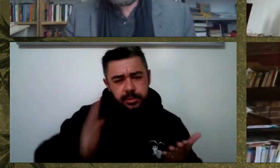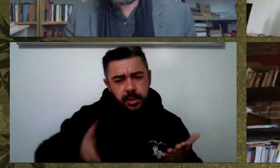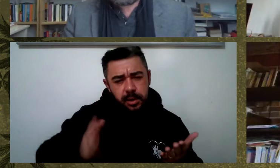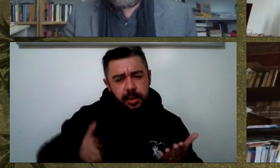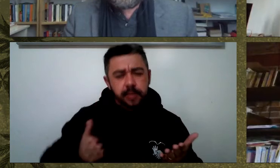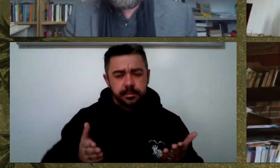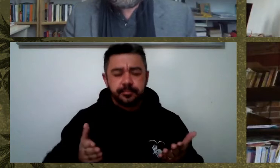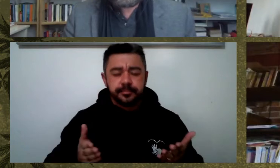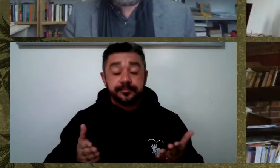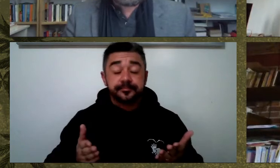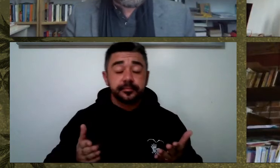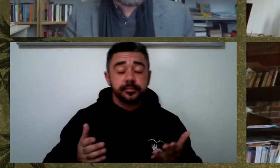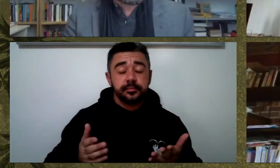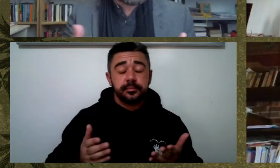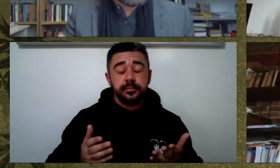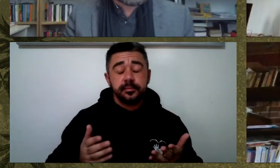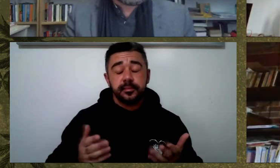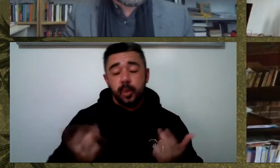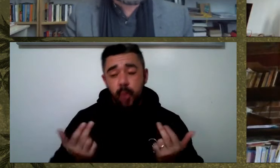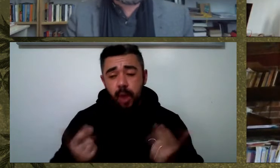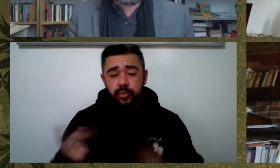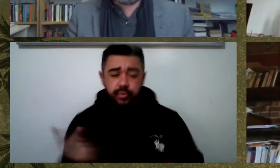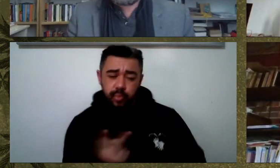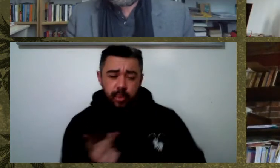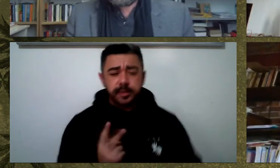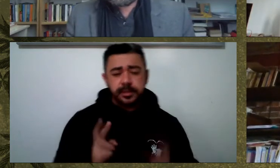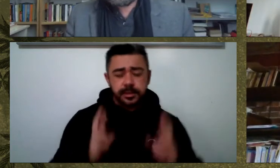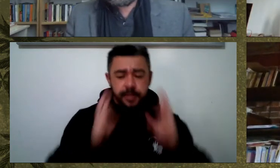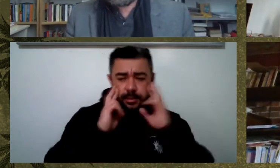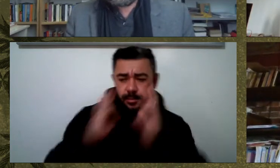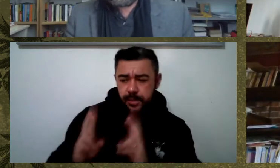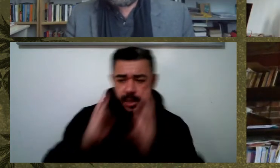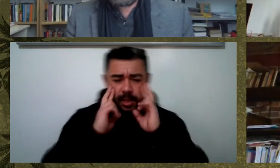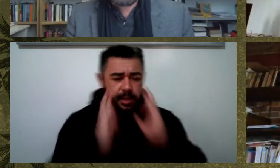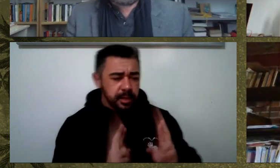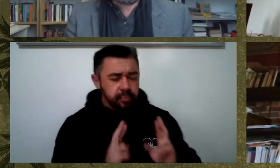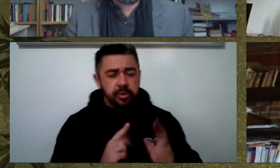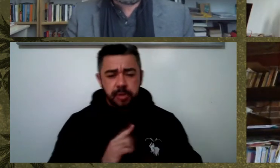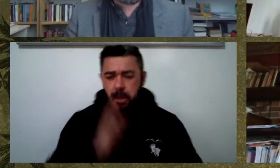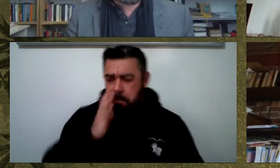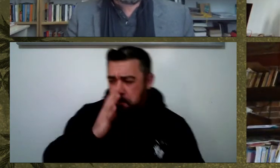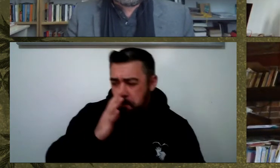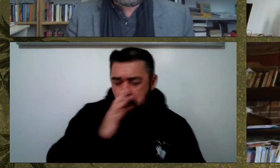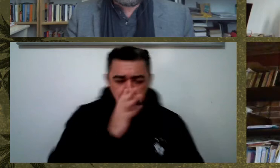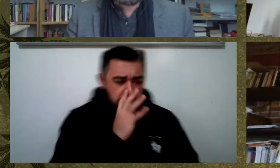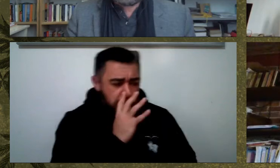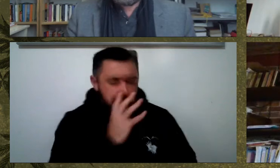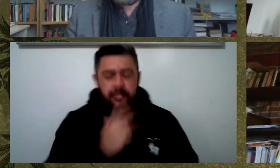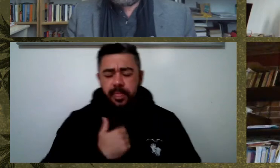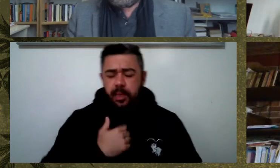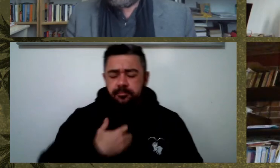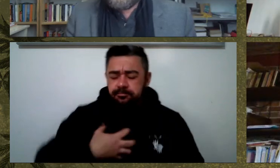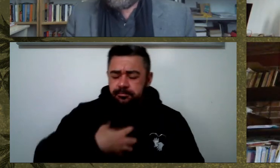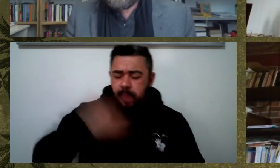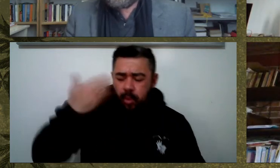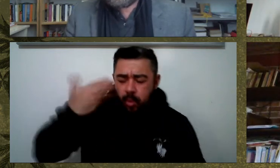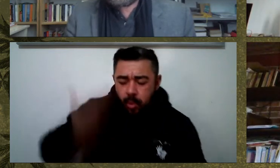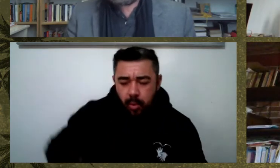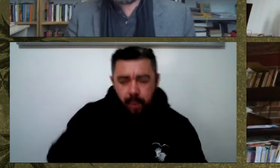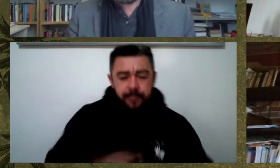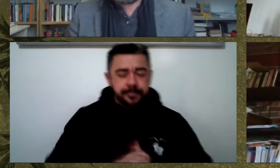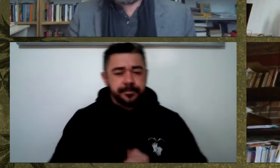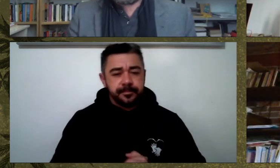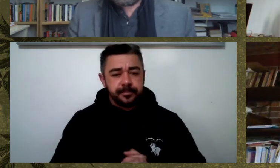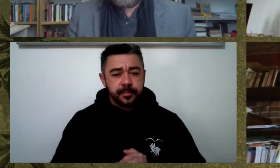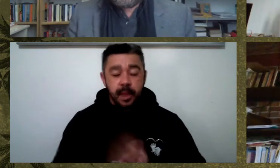que mutuamente se respeitam muito e se admiram. Então, é uma honra para mim estar aqui. Queria brevemente